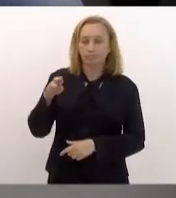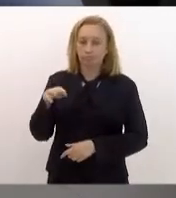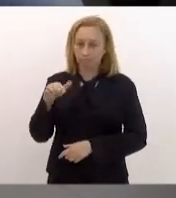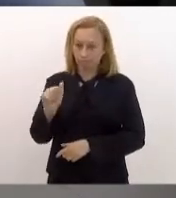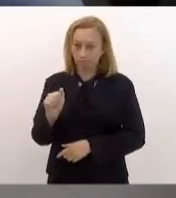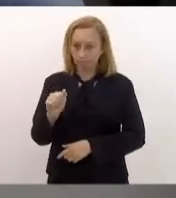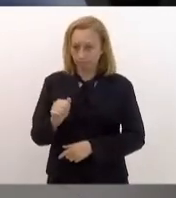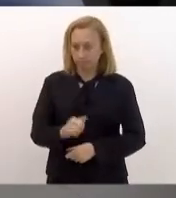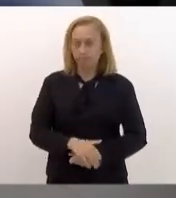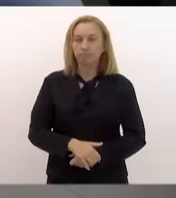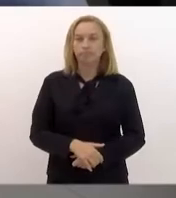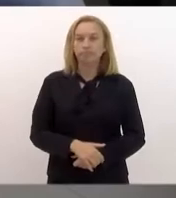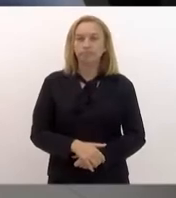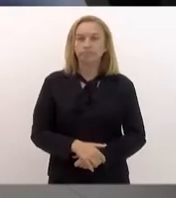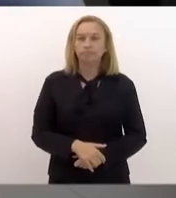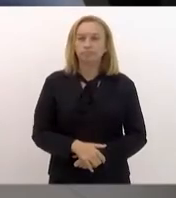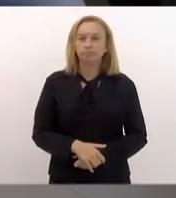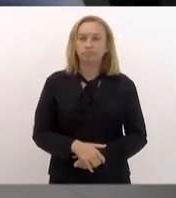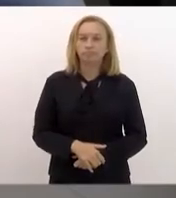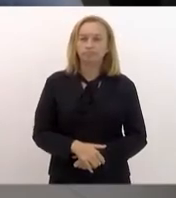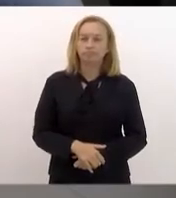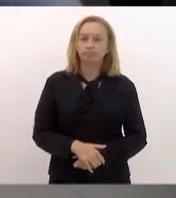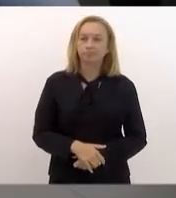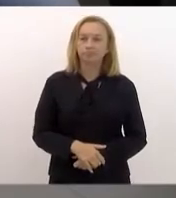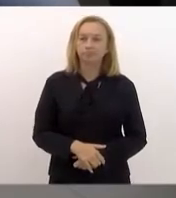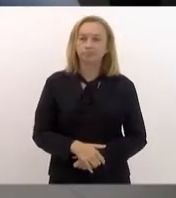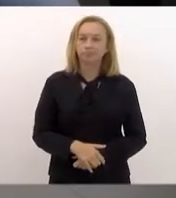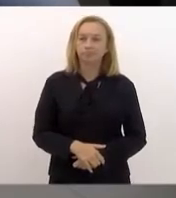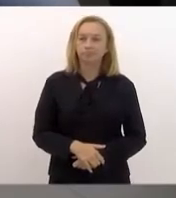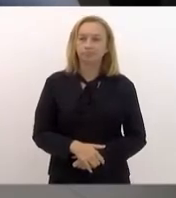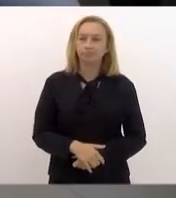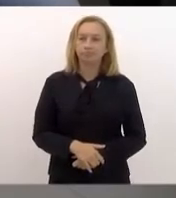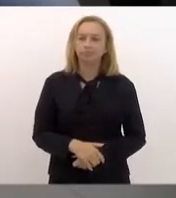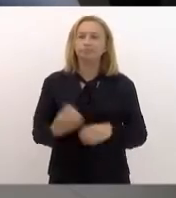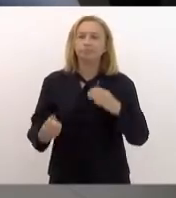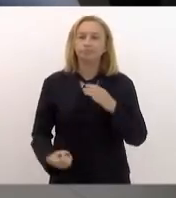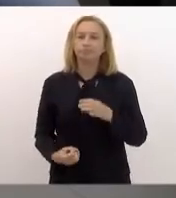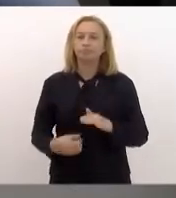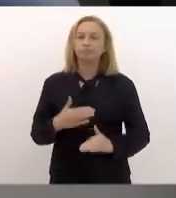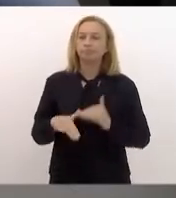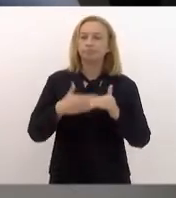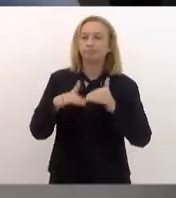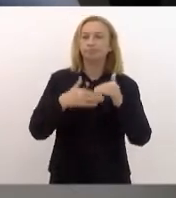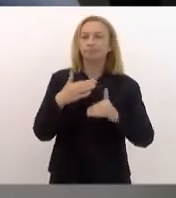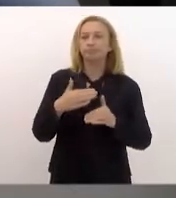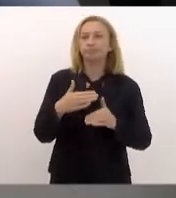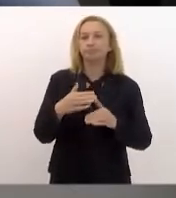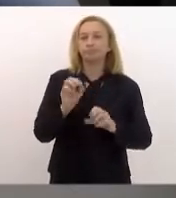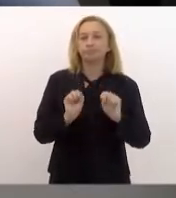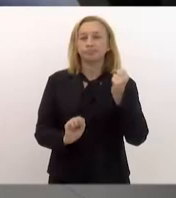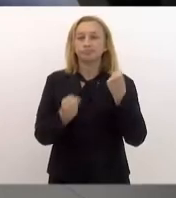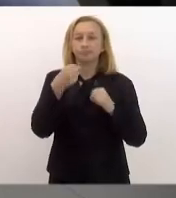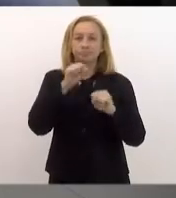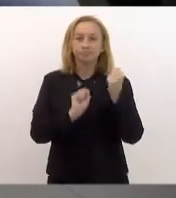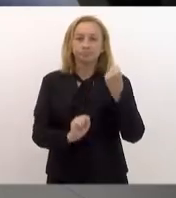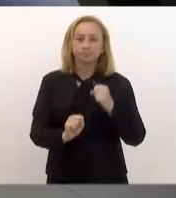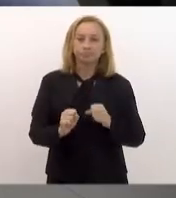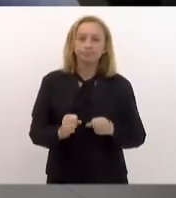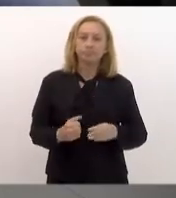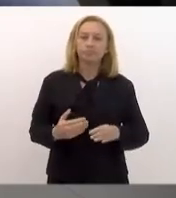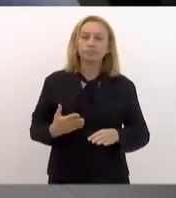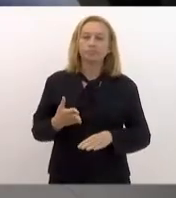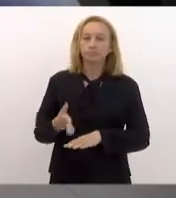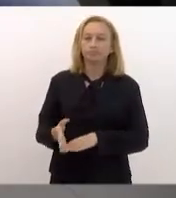que esse viés de promover o desenvolvimento industrial, ele passa pela